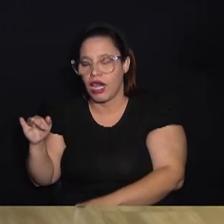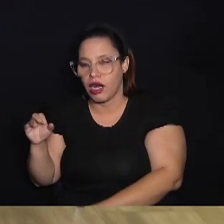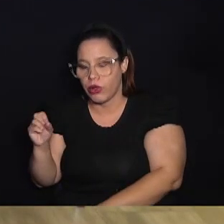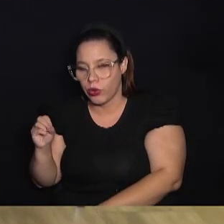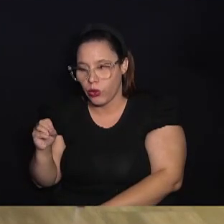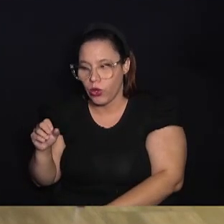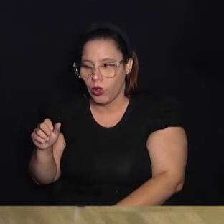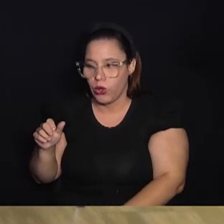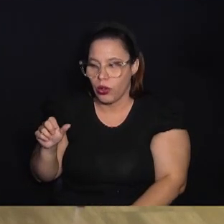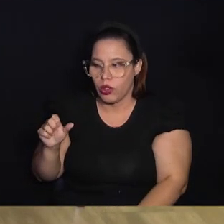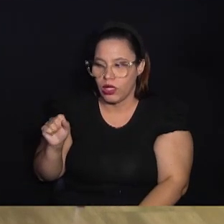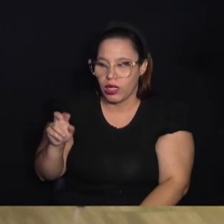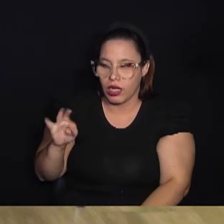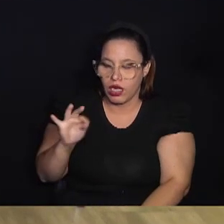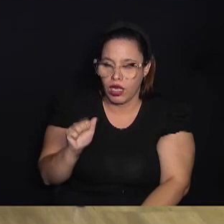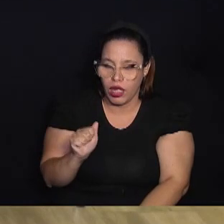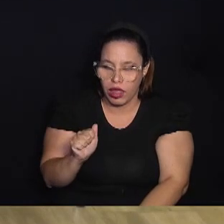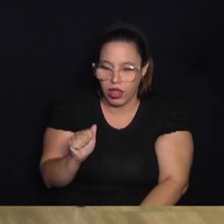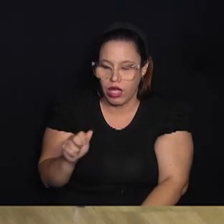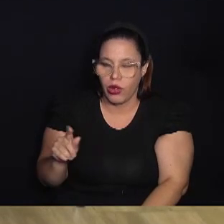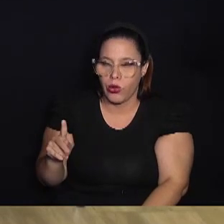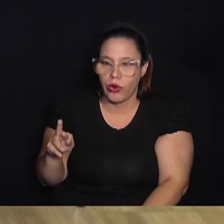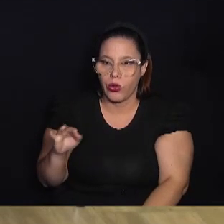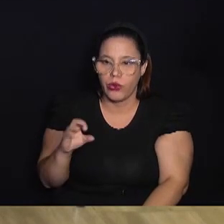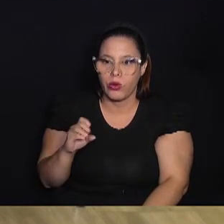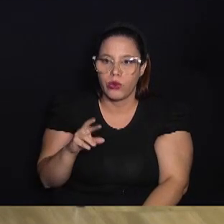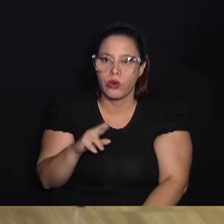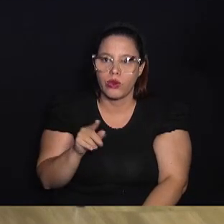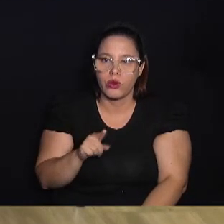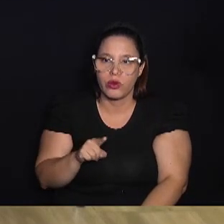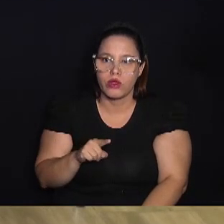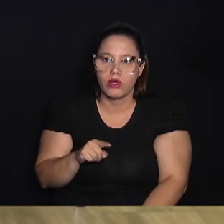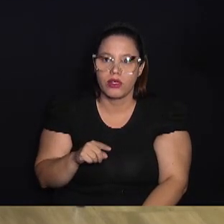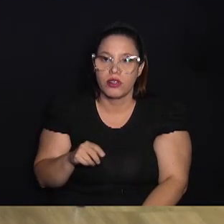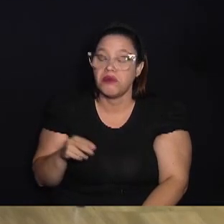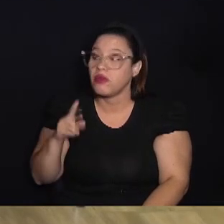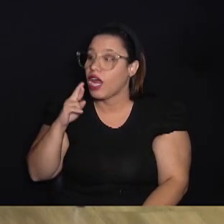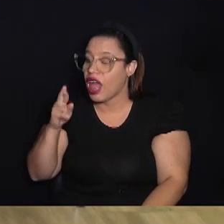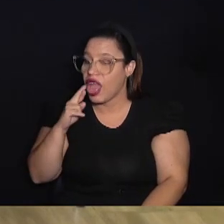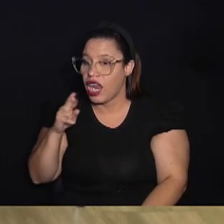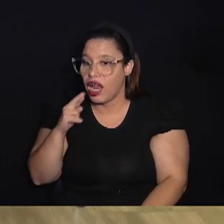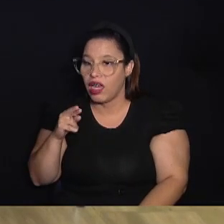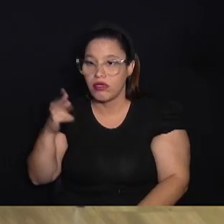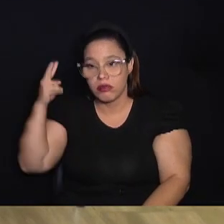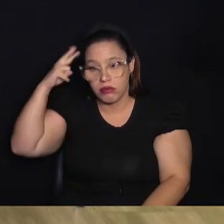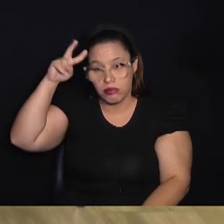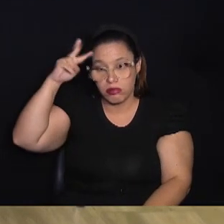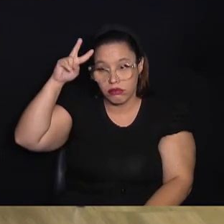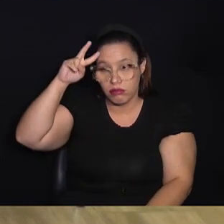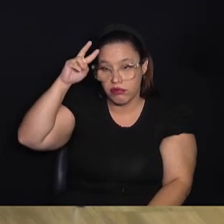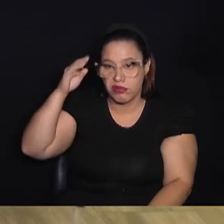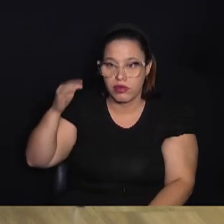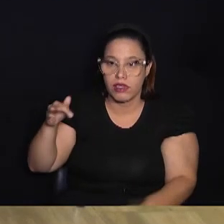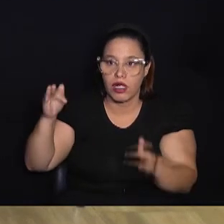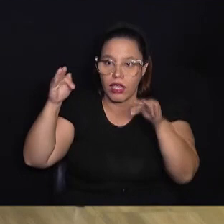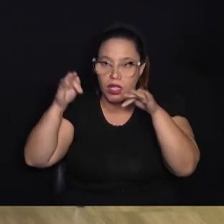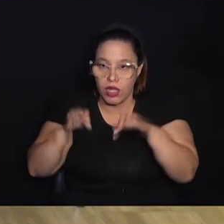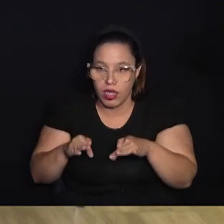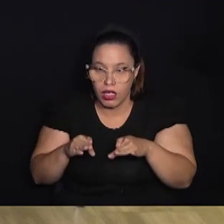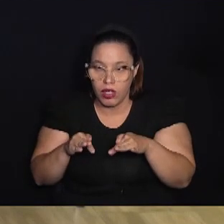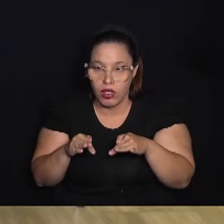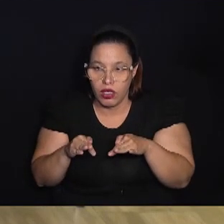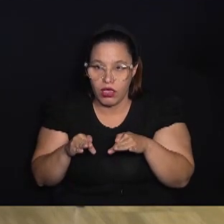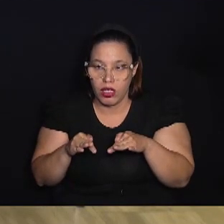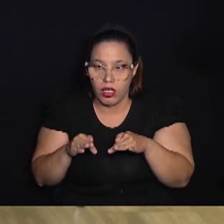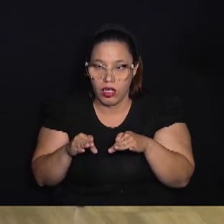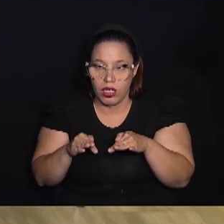passa por vários lugares onde há relatos de histórias até terminar no até terminar no Cemitério dos cativos que